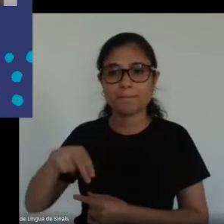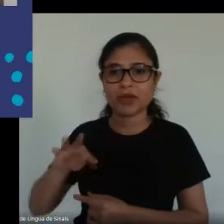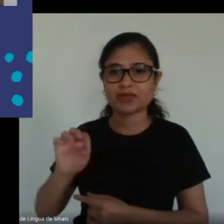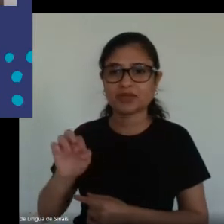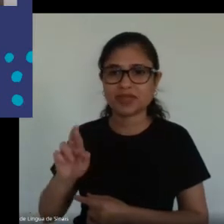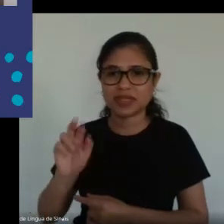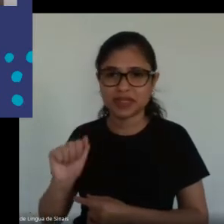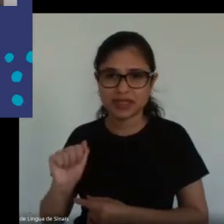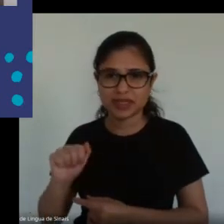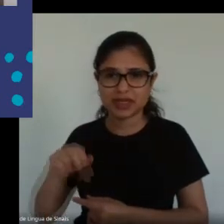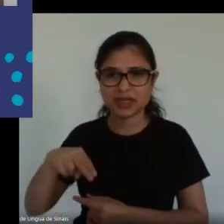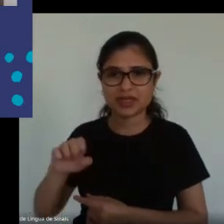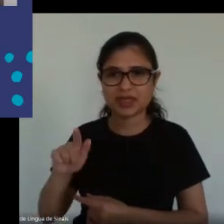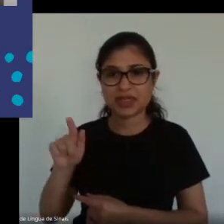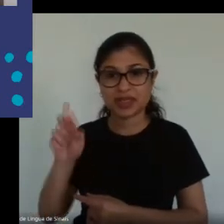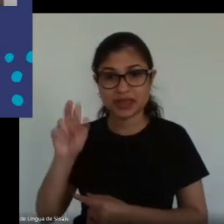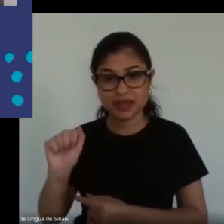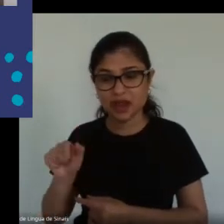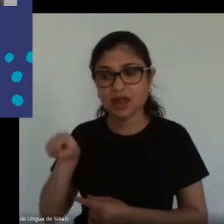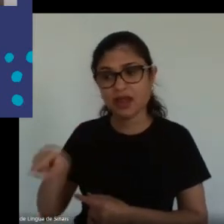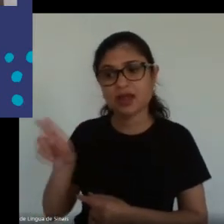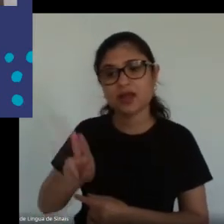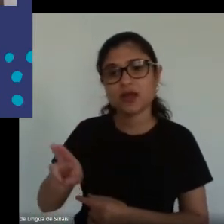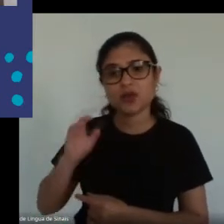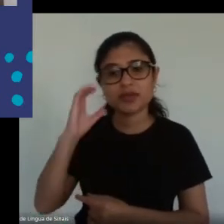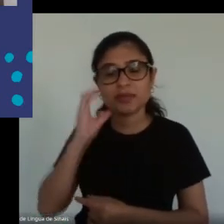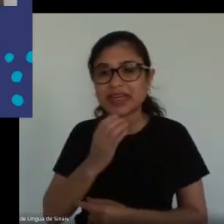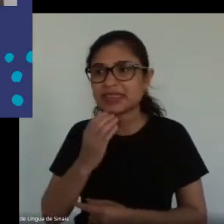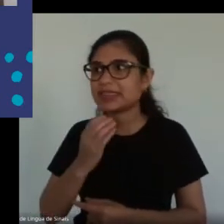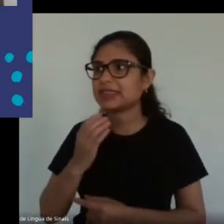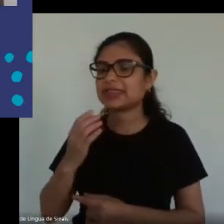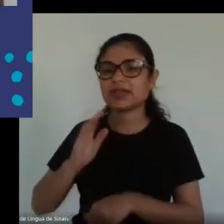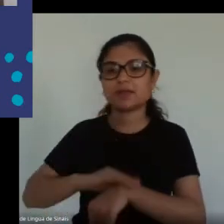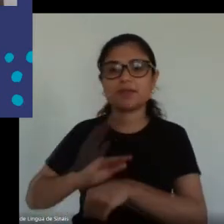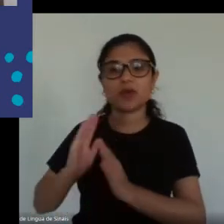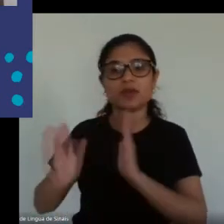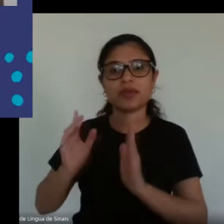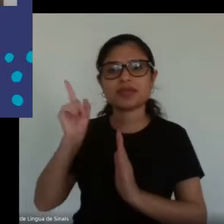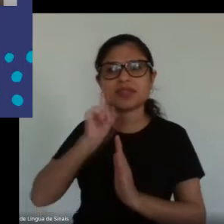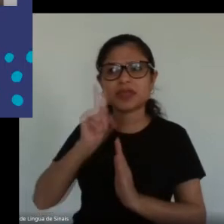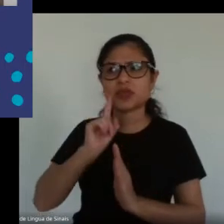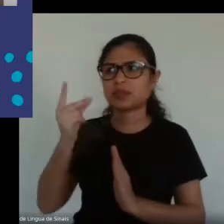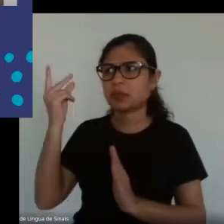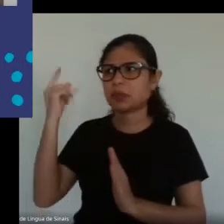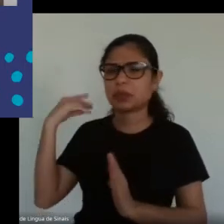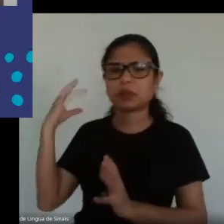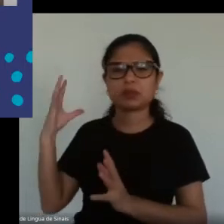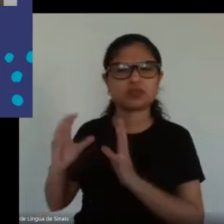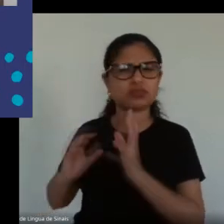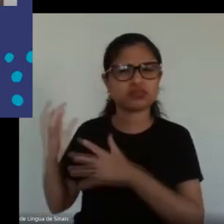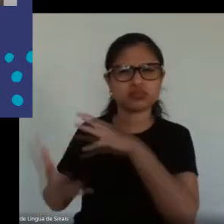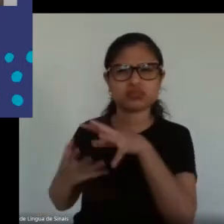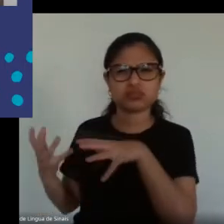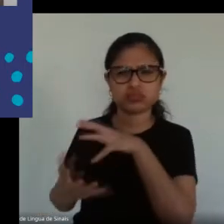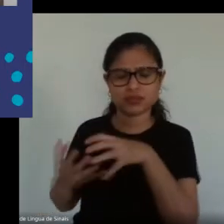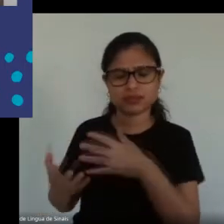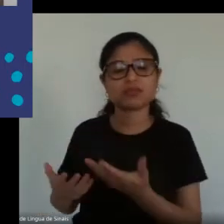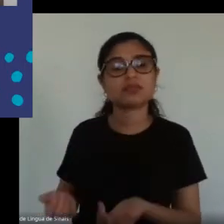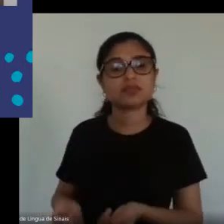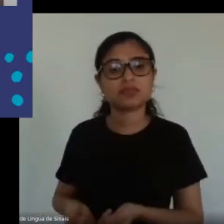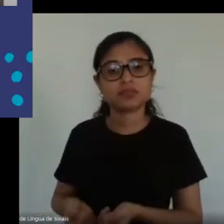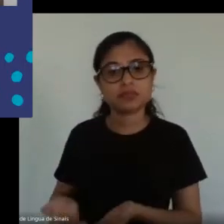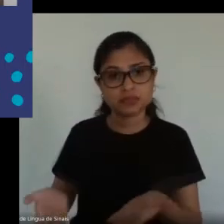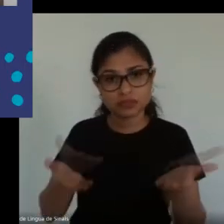do Partido Marxista naquele furor dos Estados Unidos. Então, mando ler mesmo, mando ler o